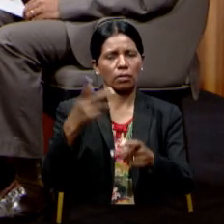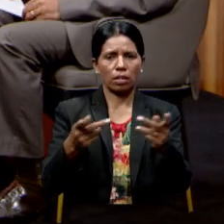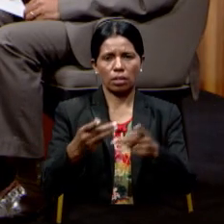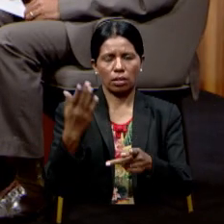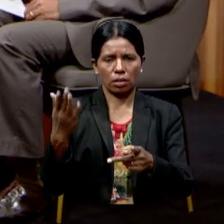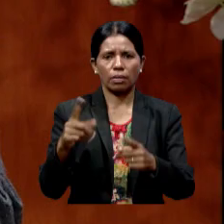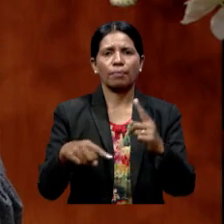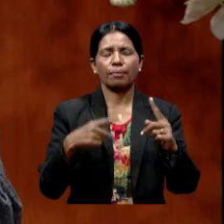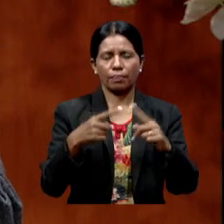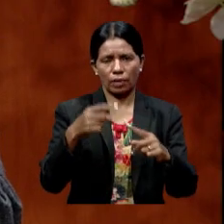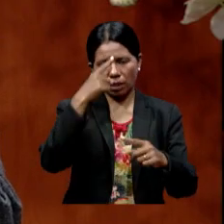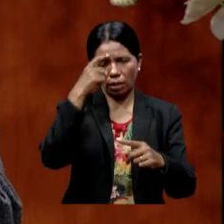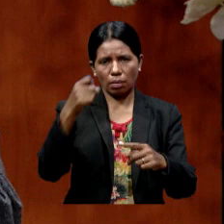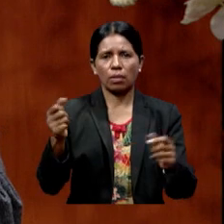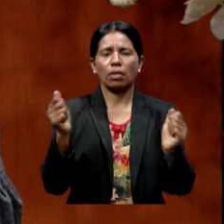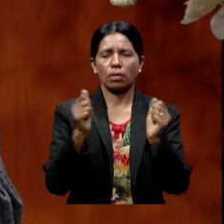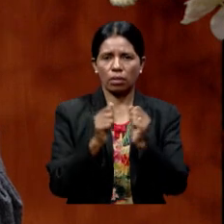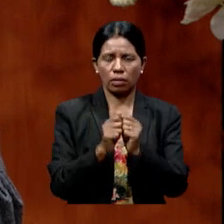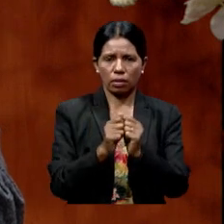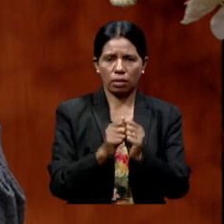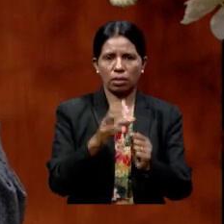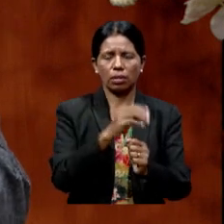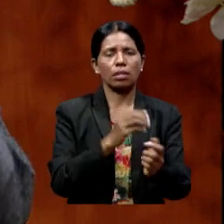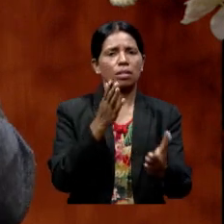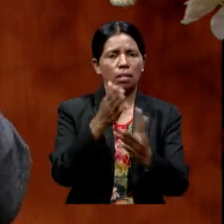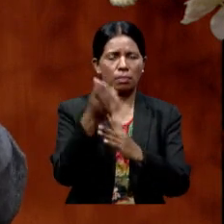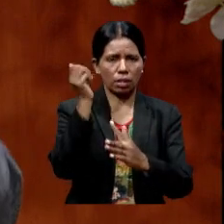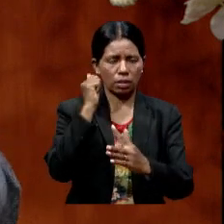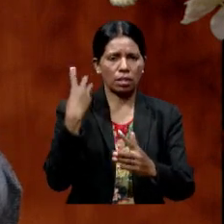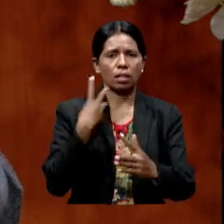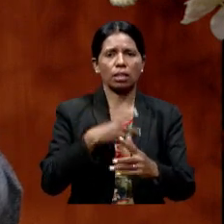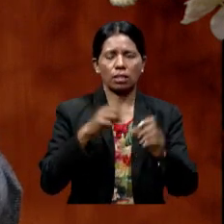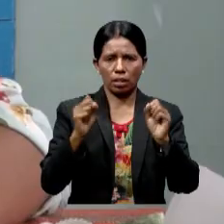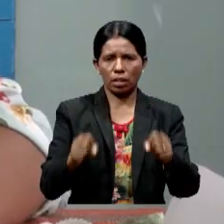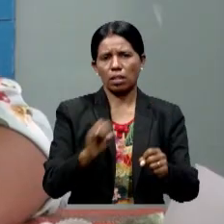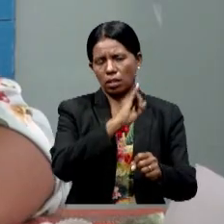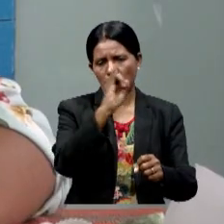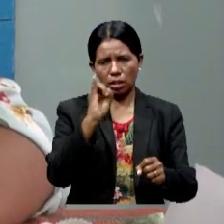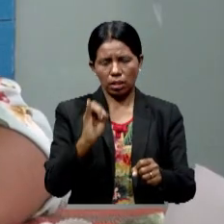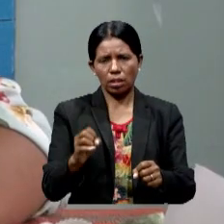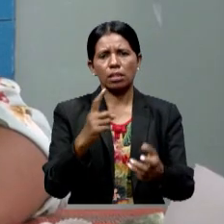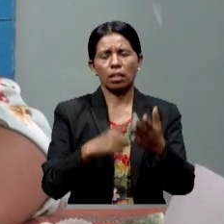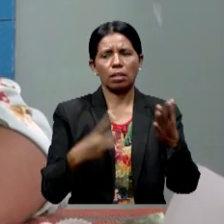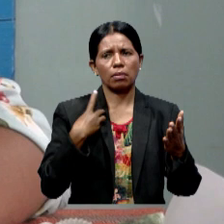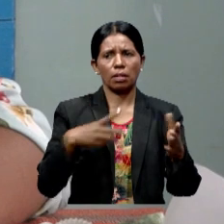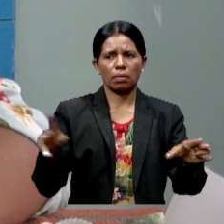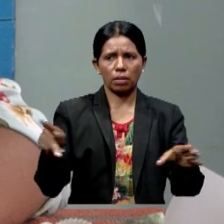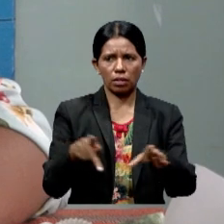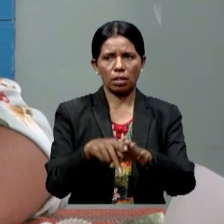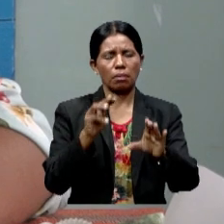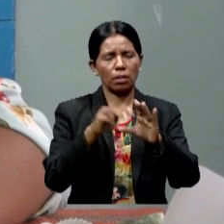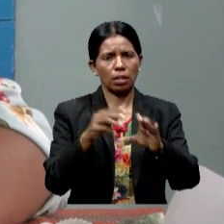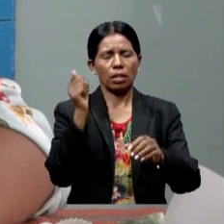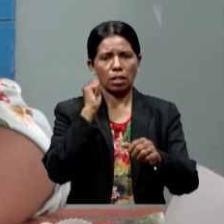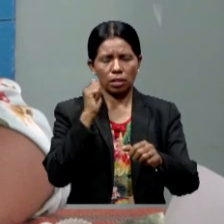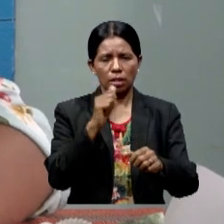Então wangi tamba ida nema ko existe a desang ida ne ita tem que identificar na sa produto meita kar hola parte e a mercado ASEAN ne